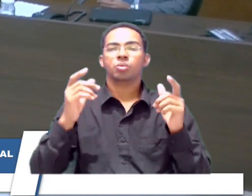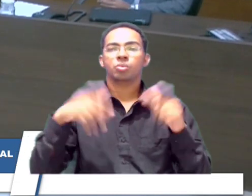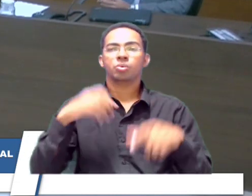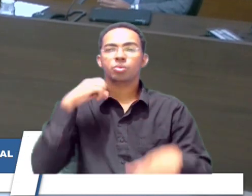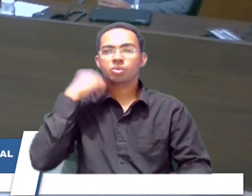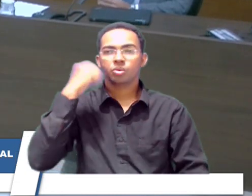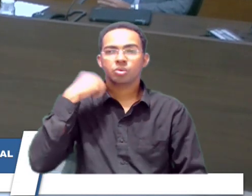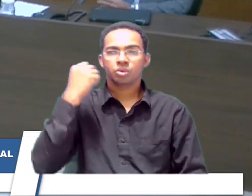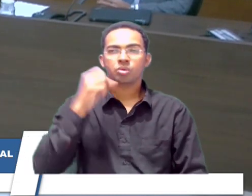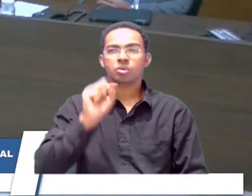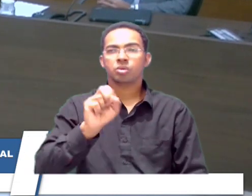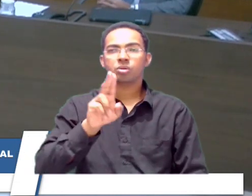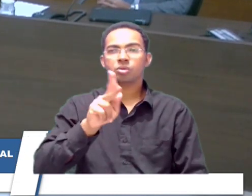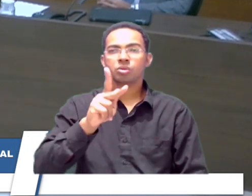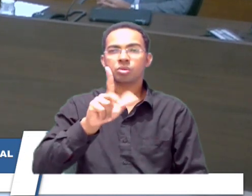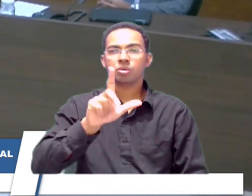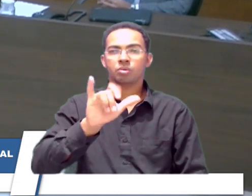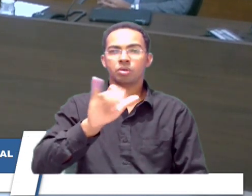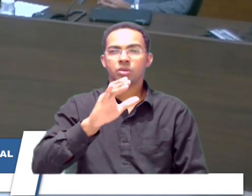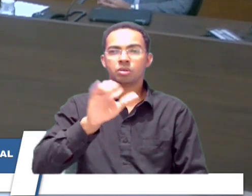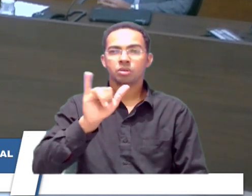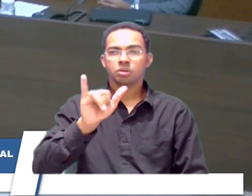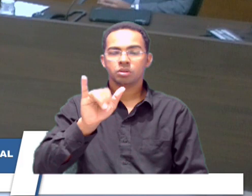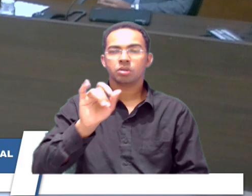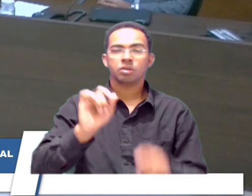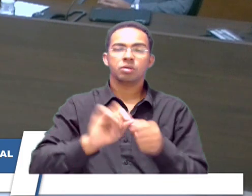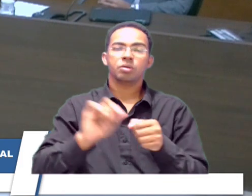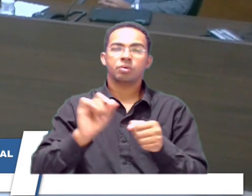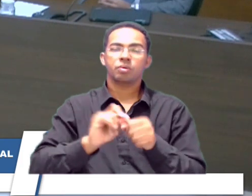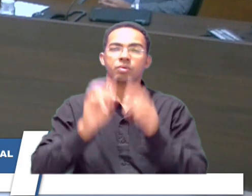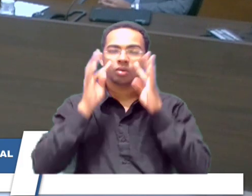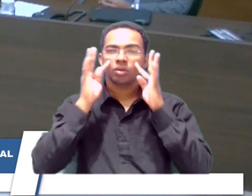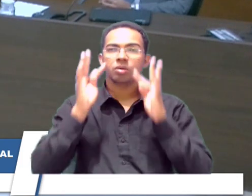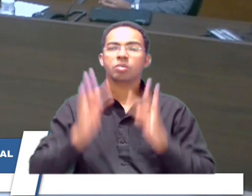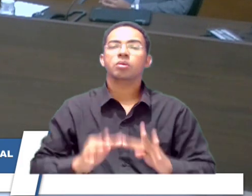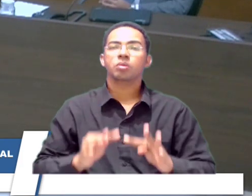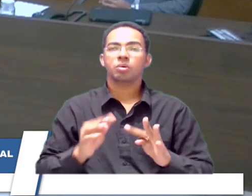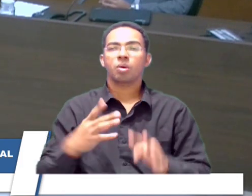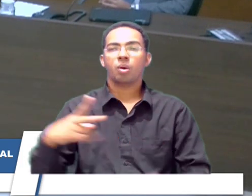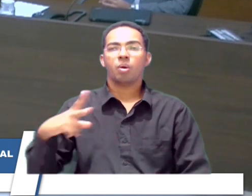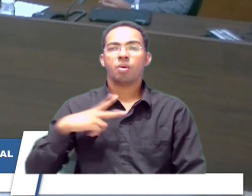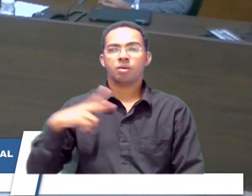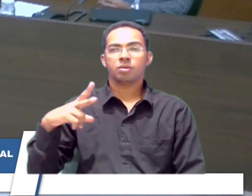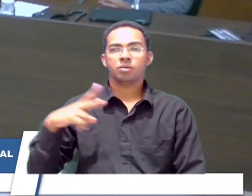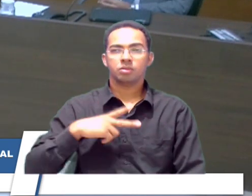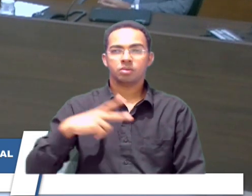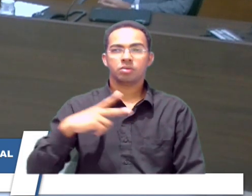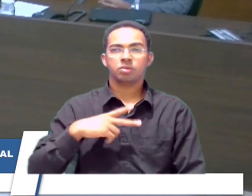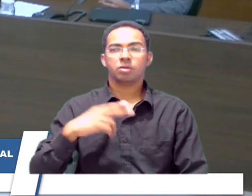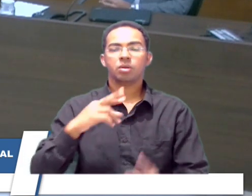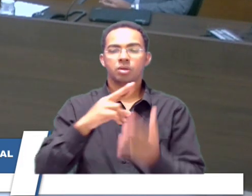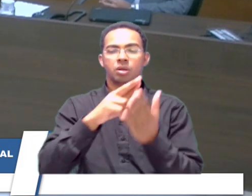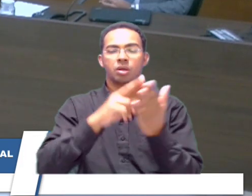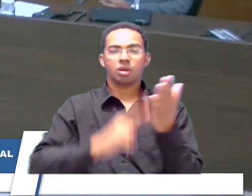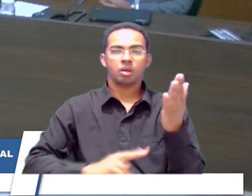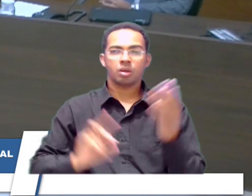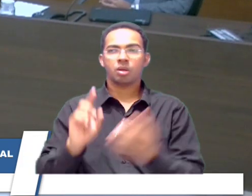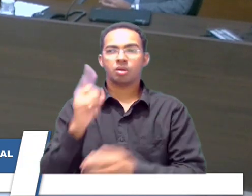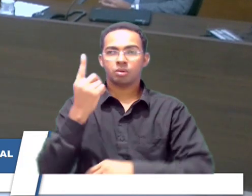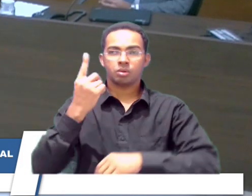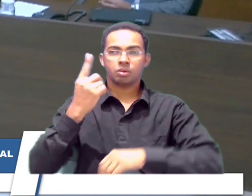Suplicy, inclusive, fez um depoimento pessoal, relatando pela primeira